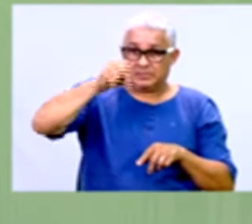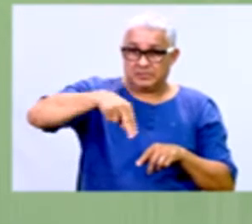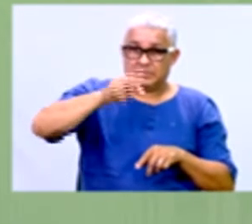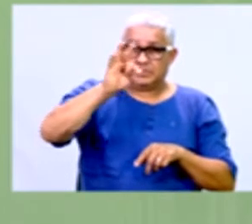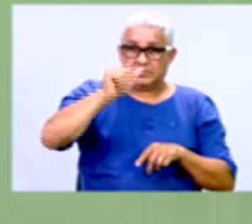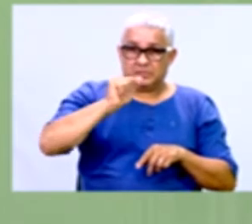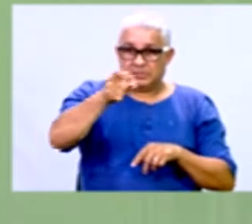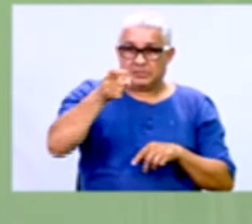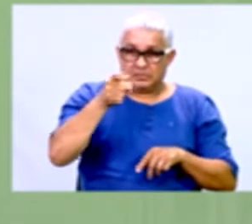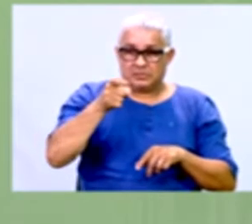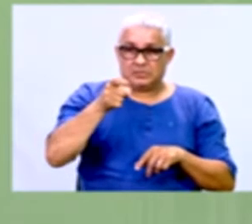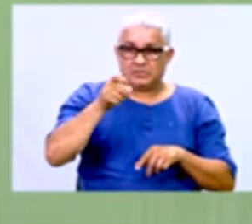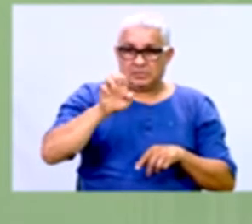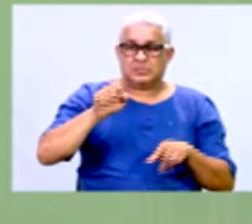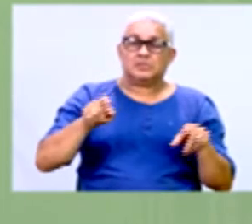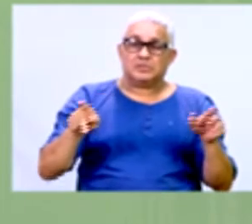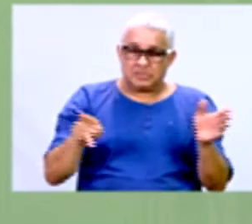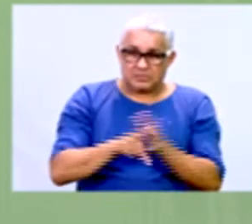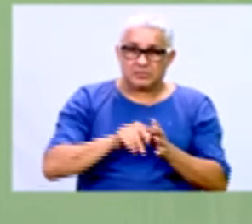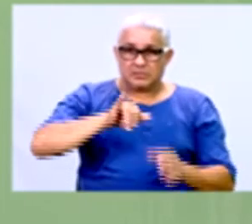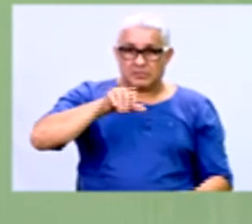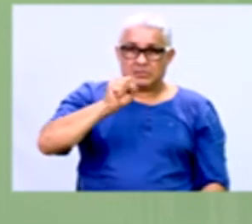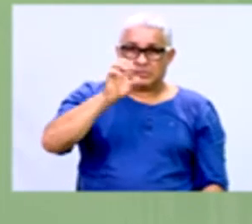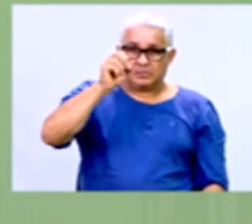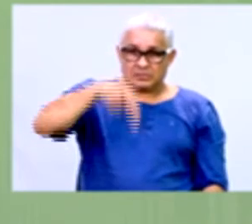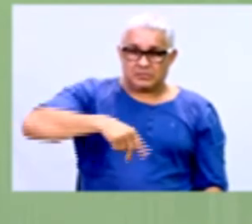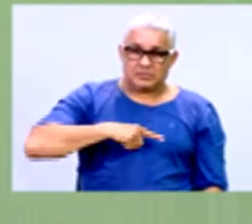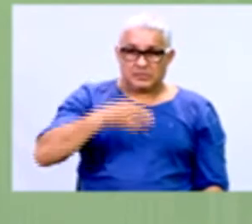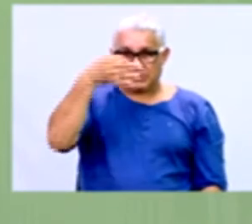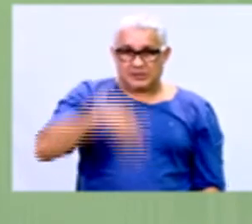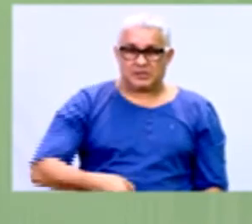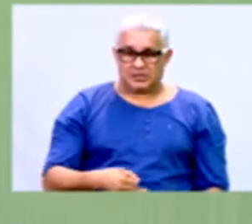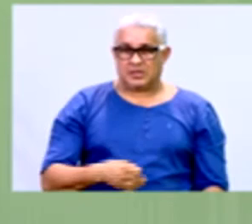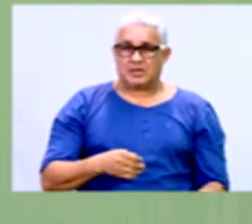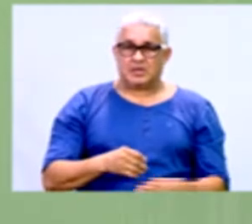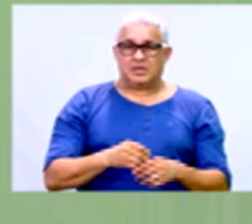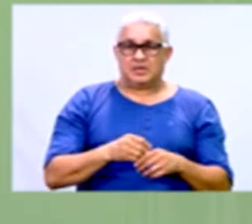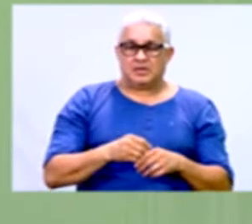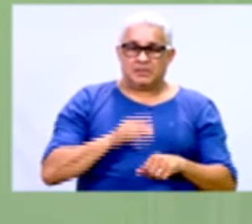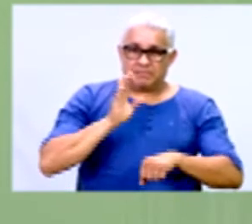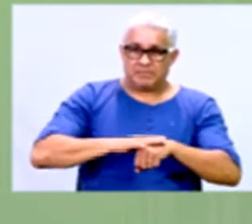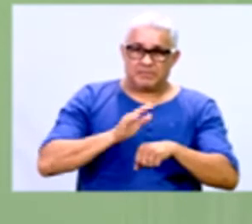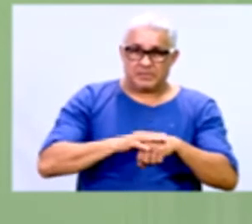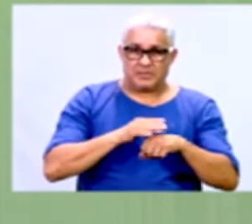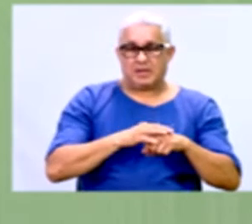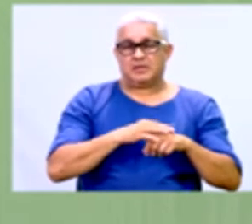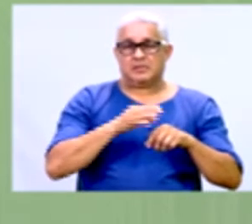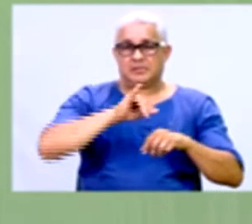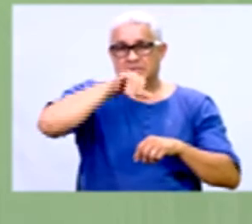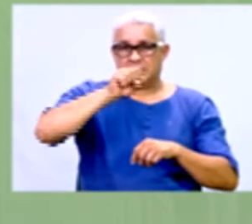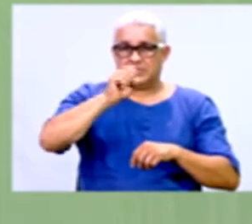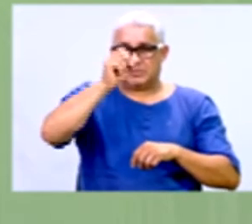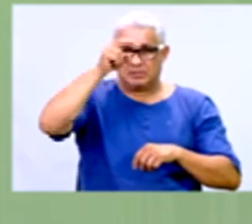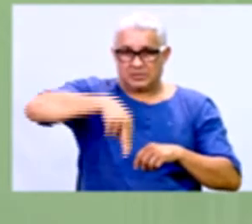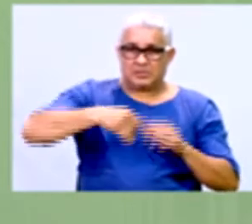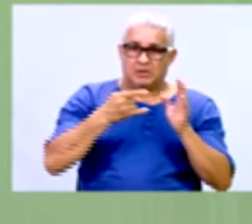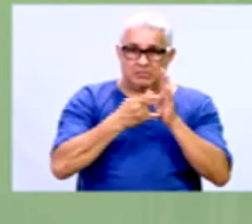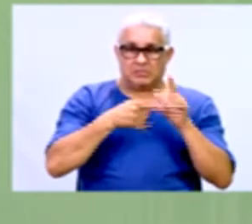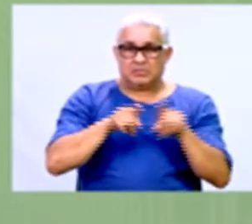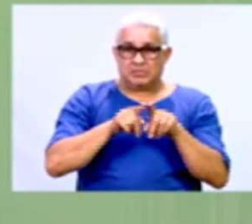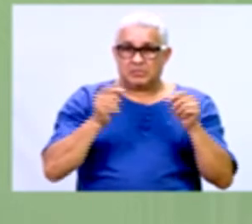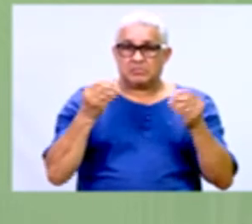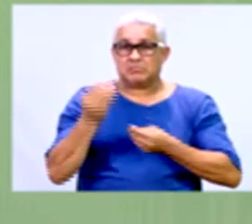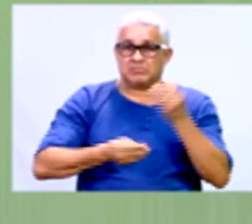falando aqui de ter uma certeza aí na construção de um JSON, né? Vamos ver aqui como que isso aí pode ser